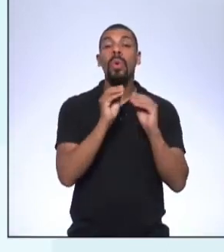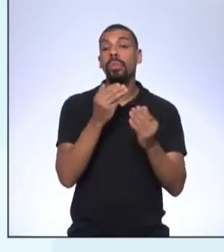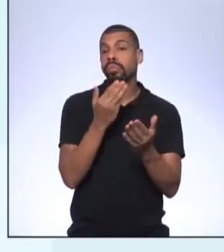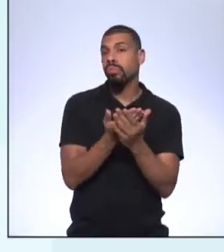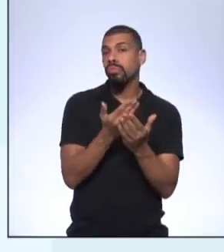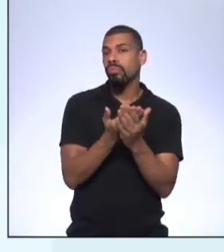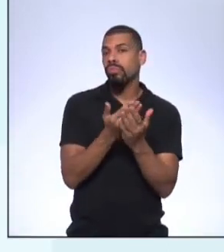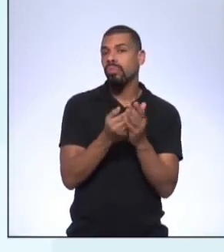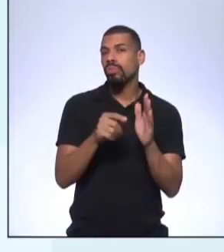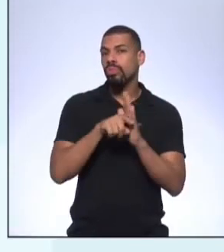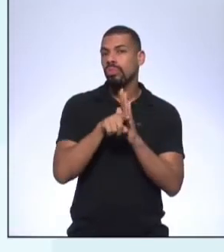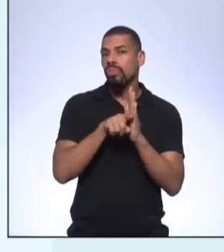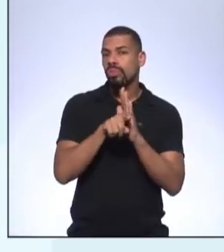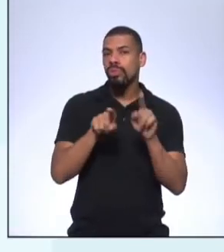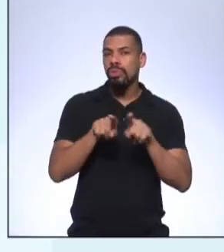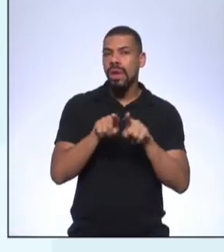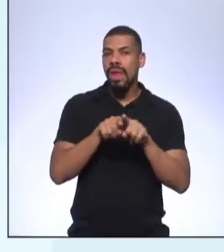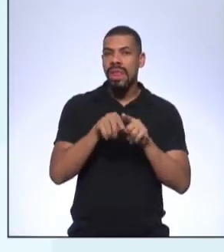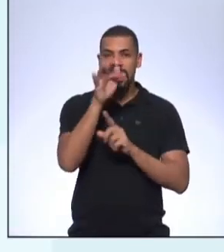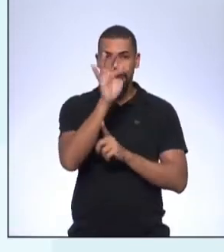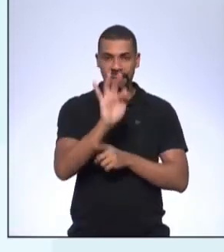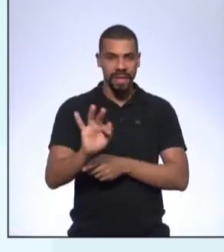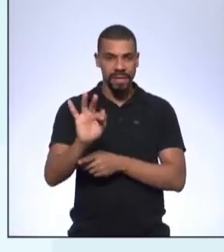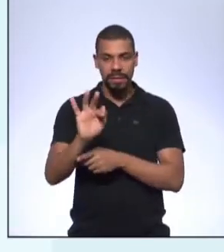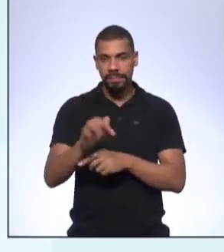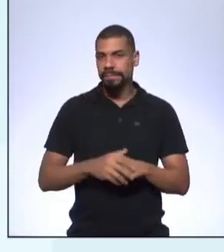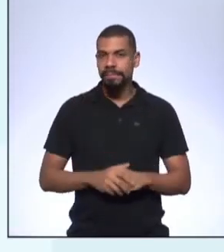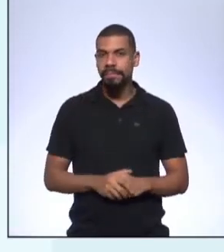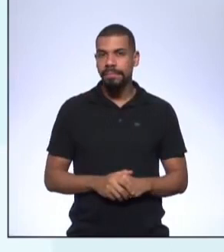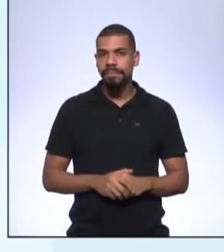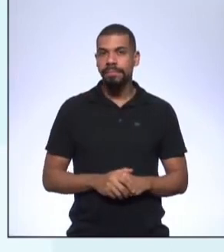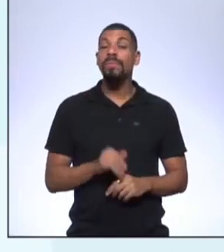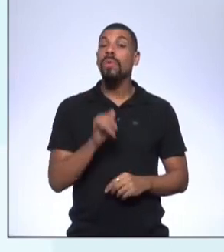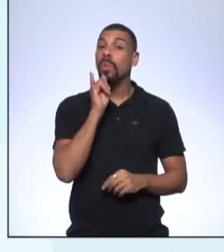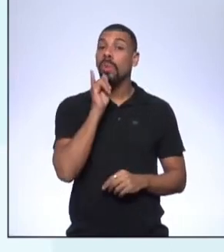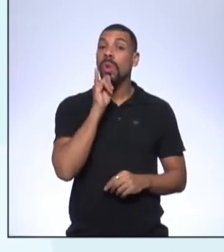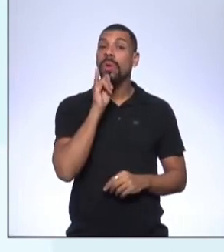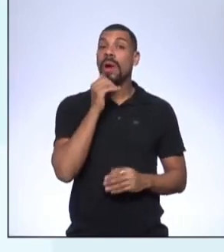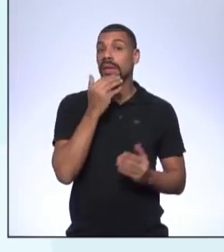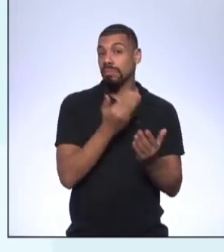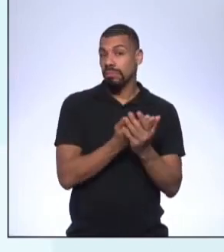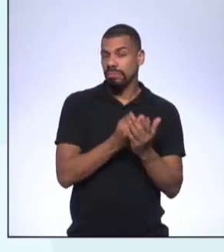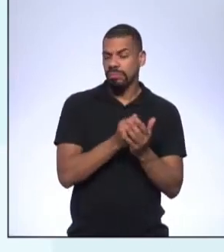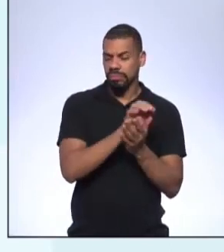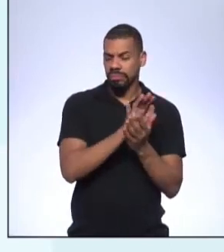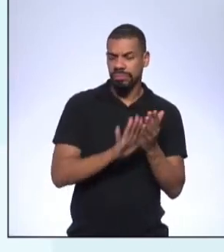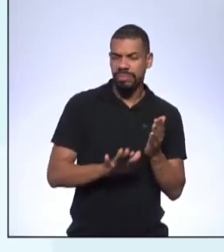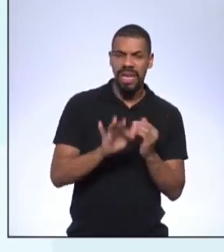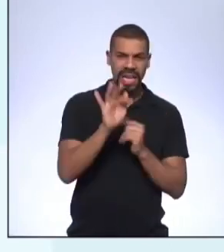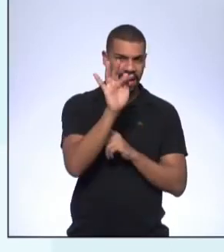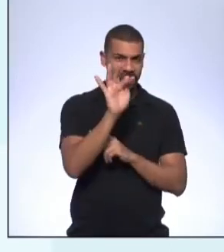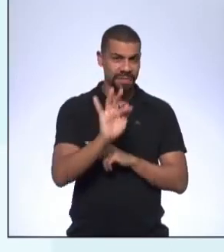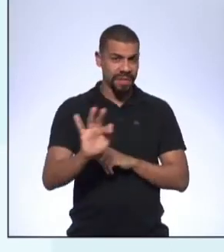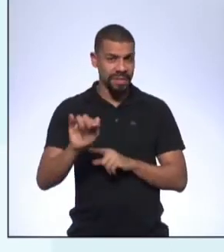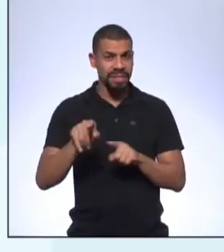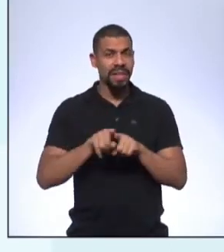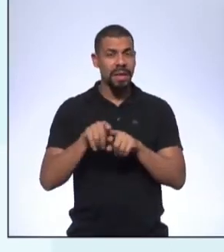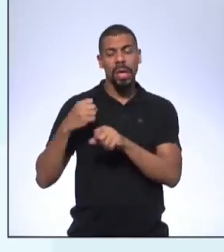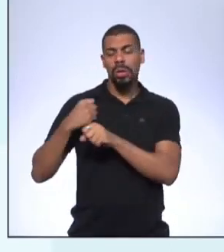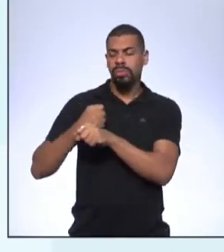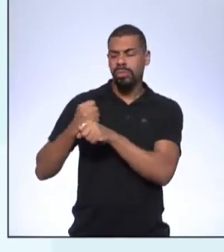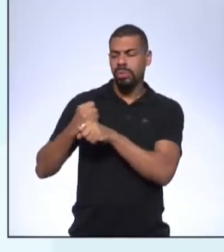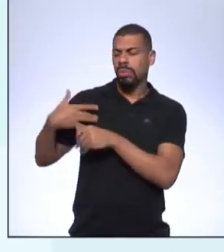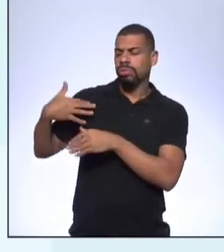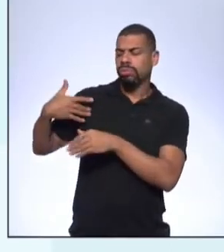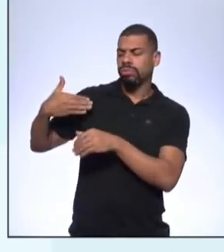político na França, tá? Então, o poder político na França também passou por um processo de centralização que durou muito